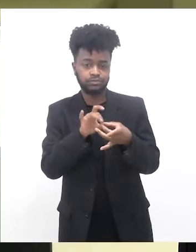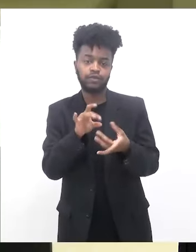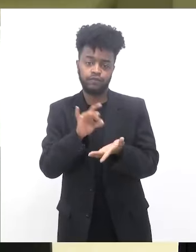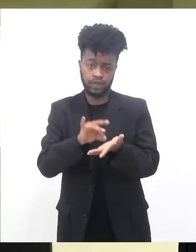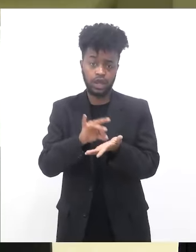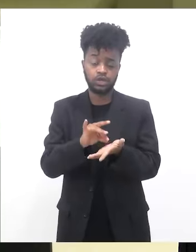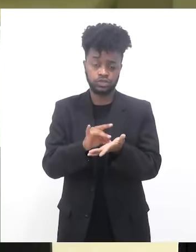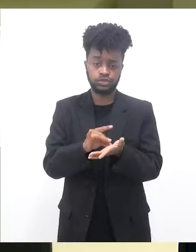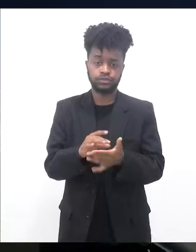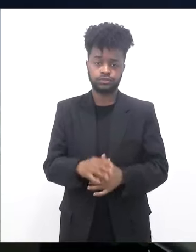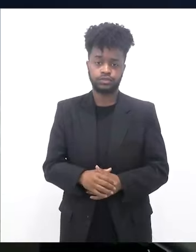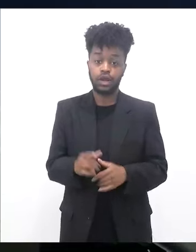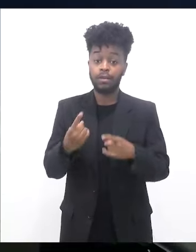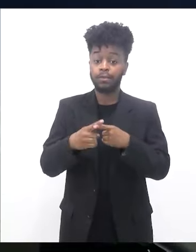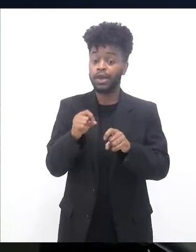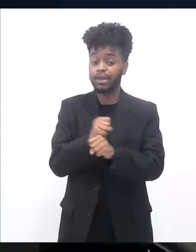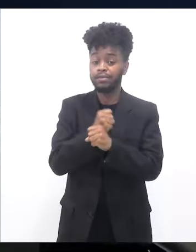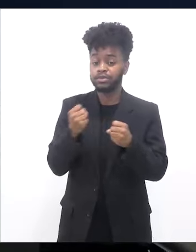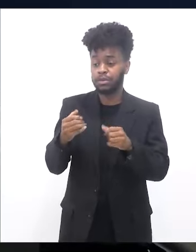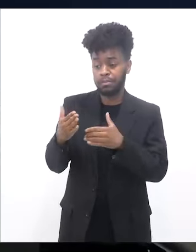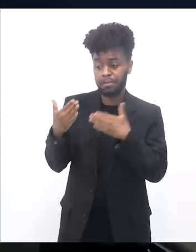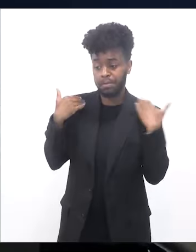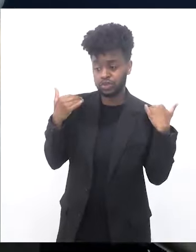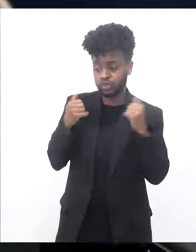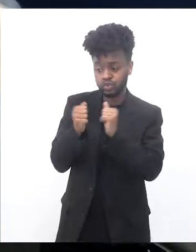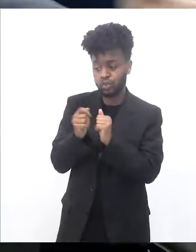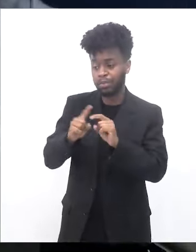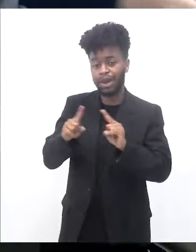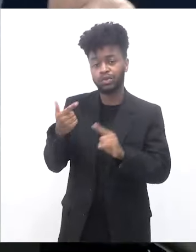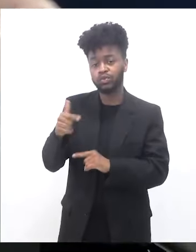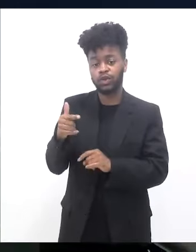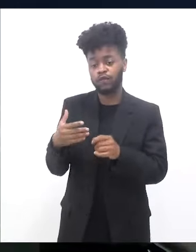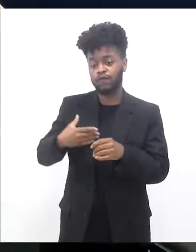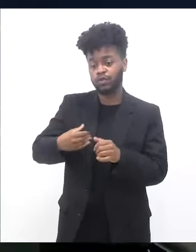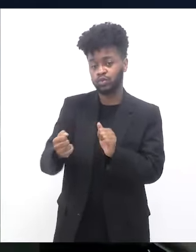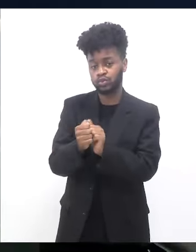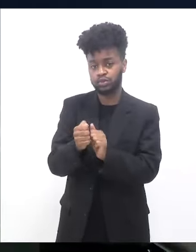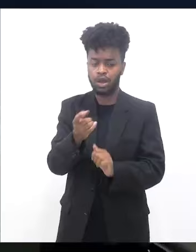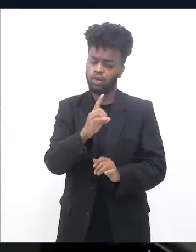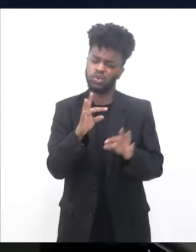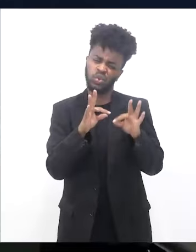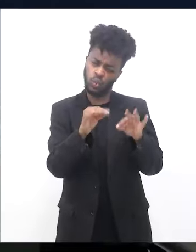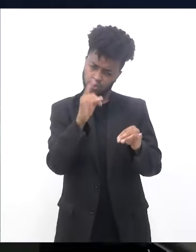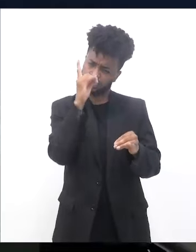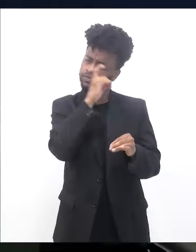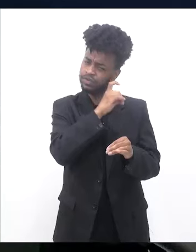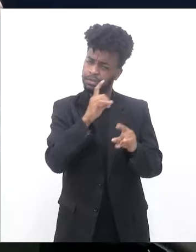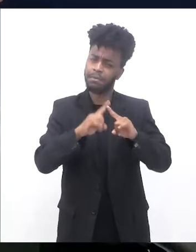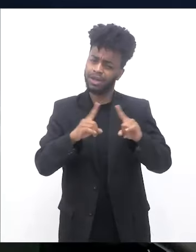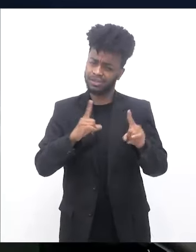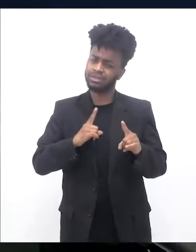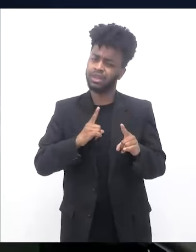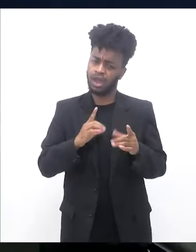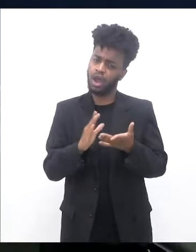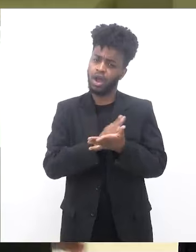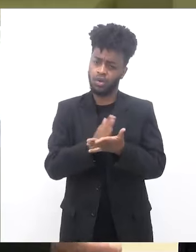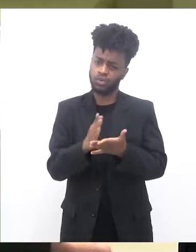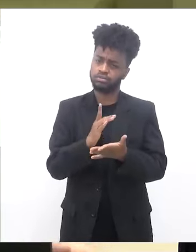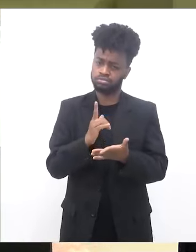É verdade. É verdade. É impossível você sair com o Roberto e não estejam os filhos dele todos do lado. Todos é difícil, mas pelo